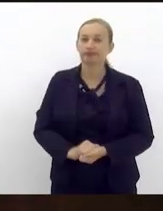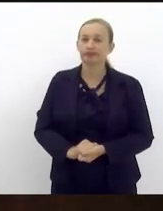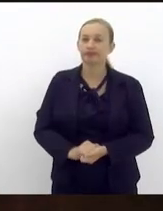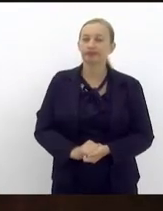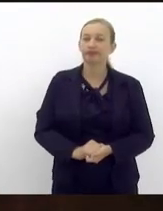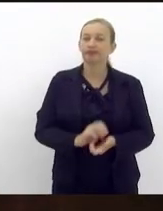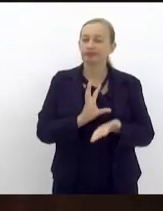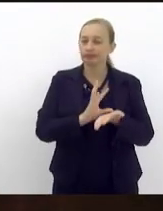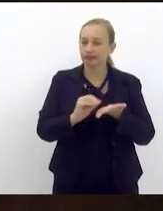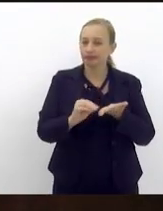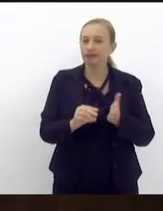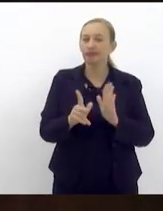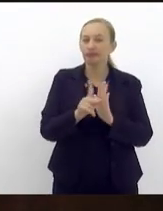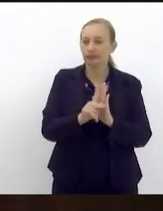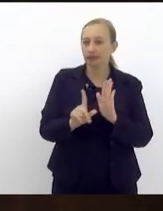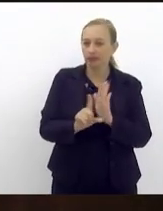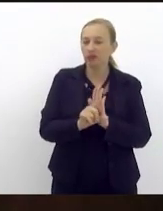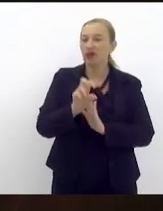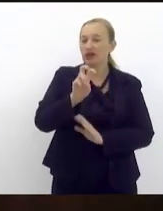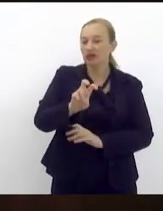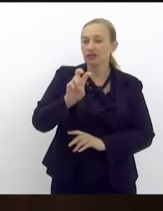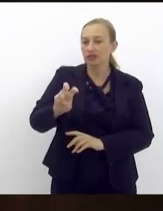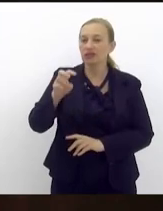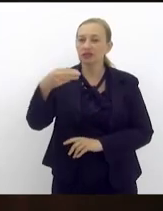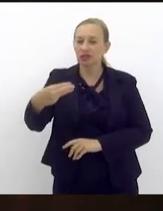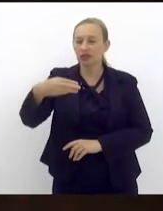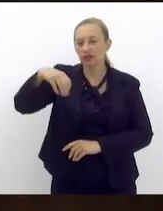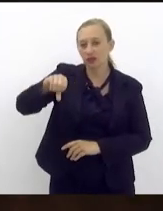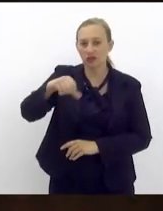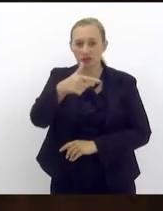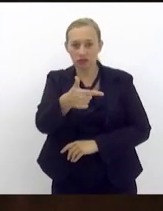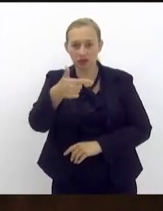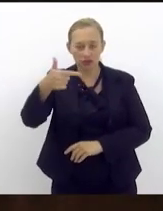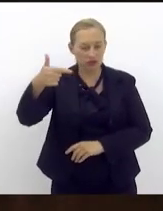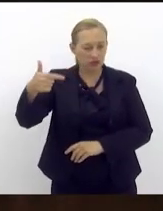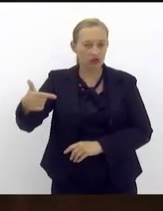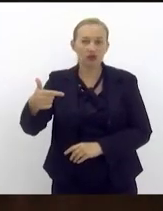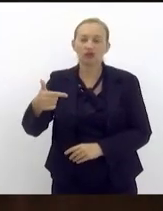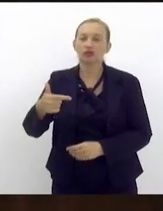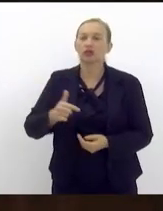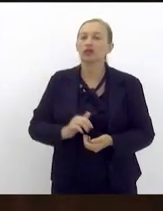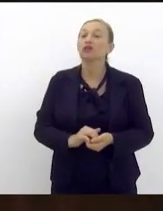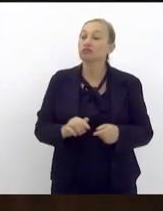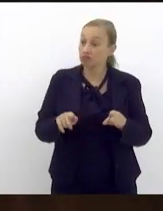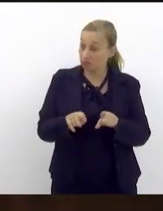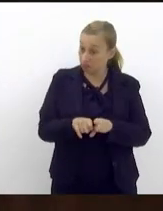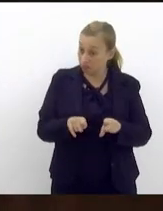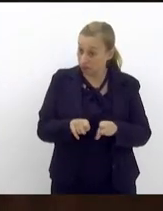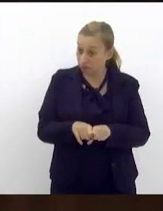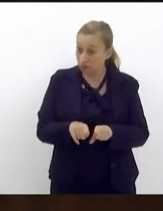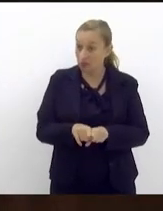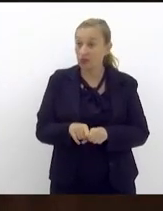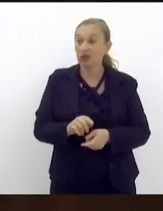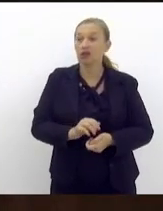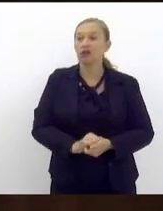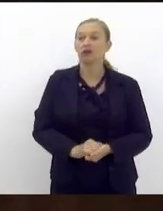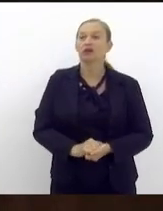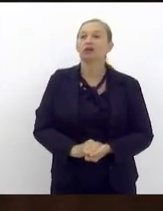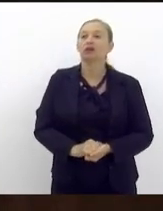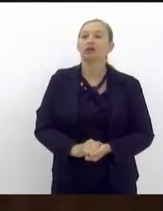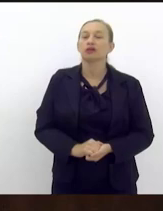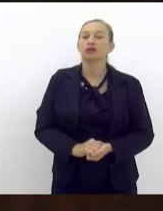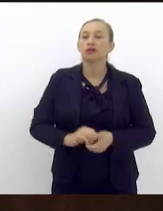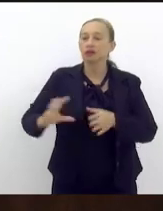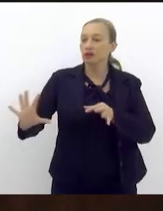em Pauta o projeto de lei 5539 de 2020 2 que também tem tem